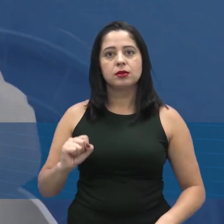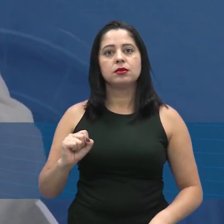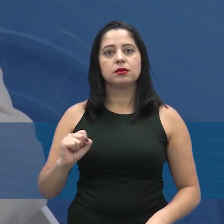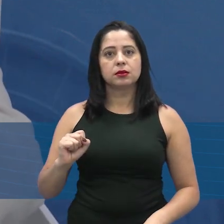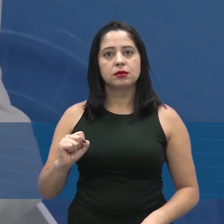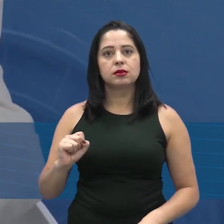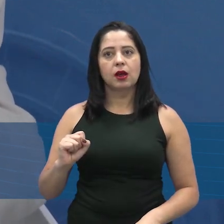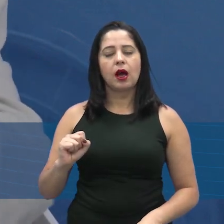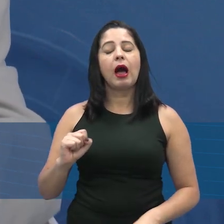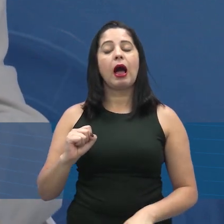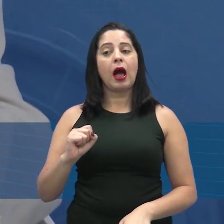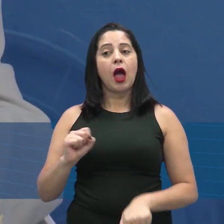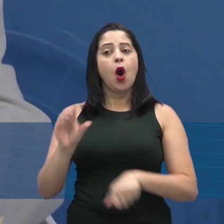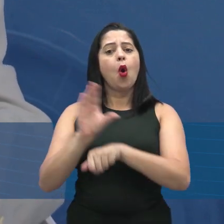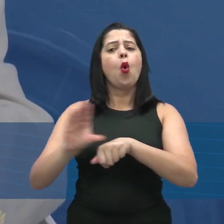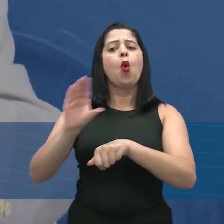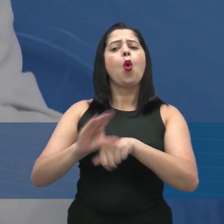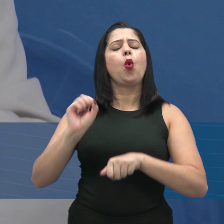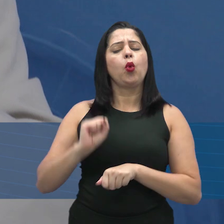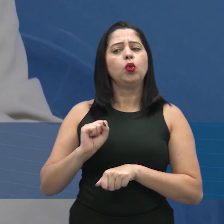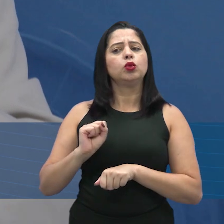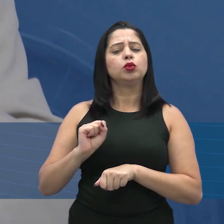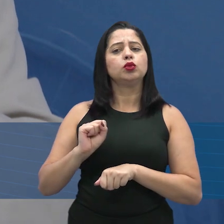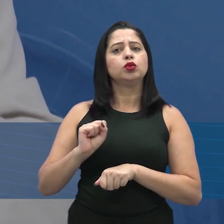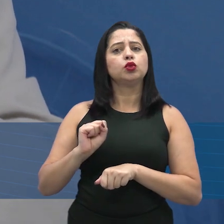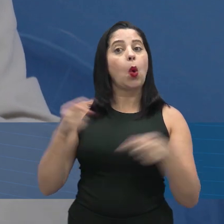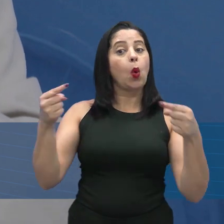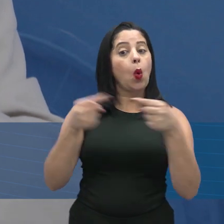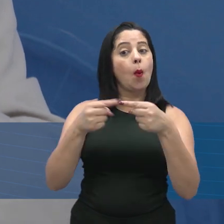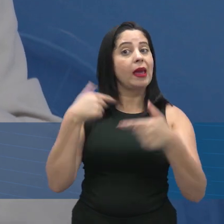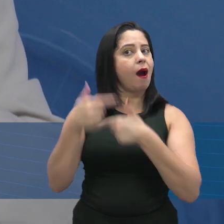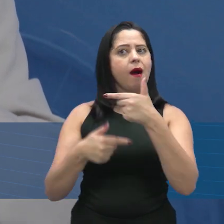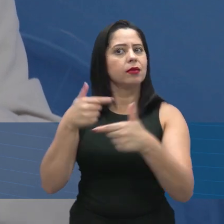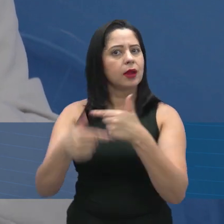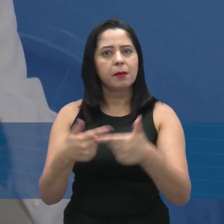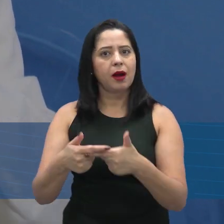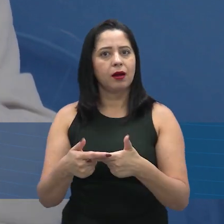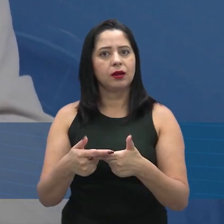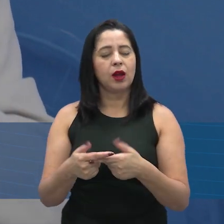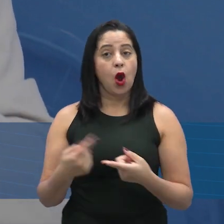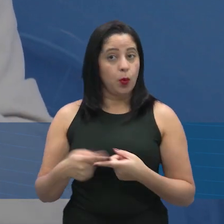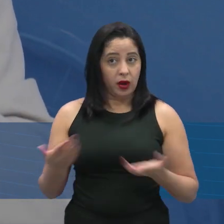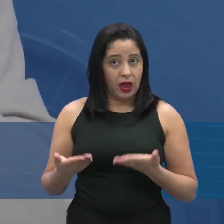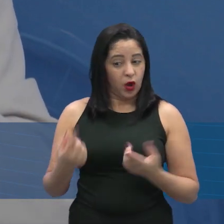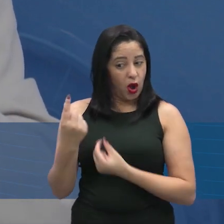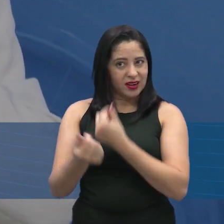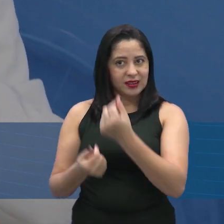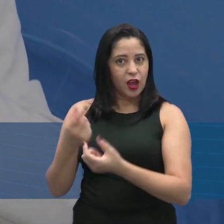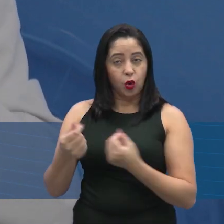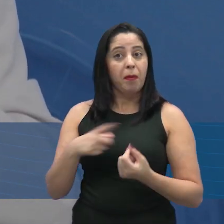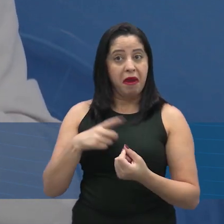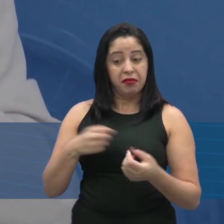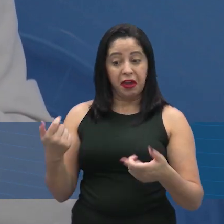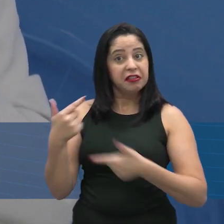milenar, que é a utilidade para aquilo que ele faz. Porque hoje, numa nova economia, eu tenho novos negócios. E os